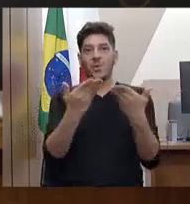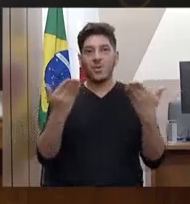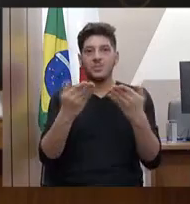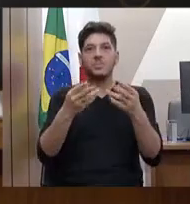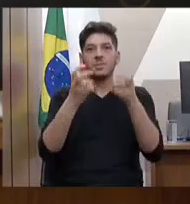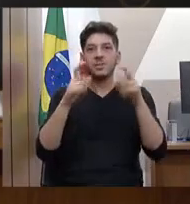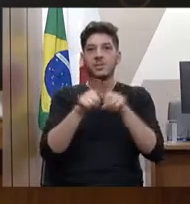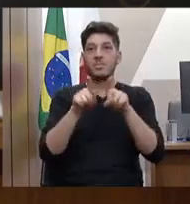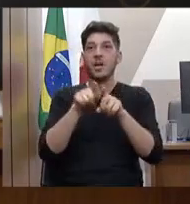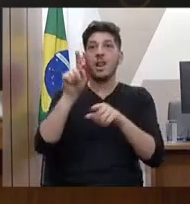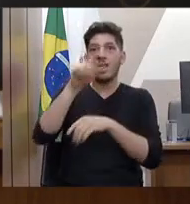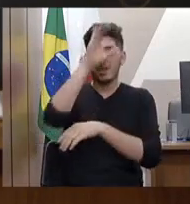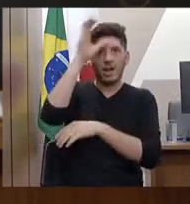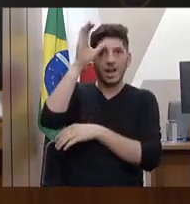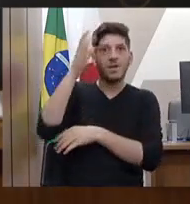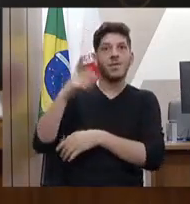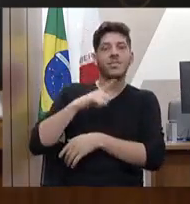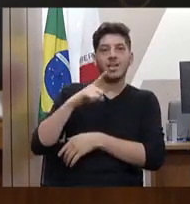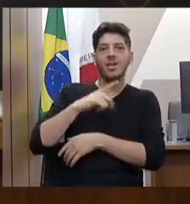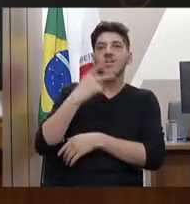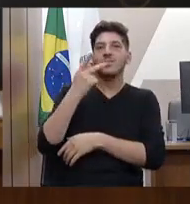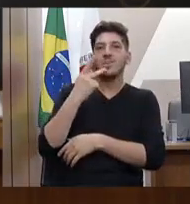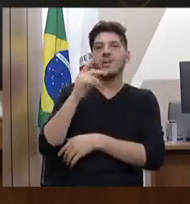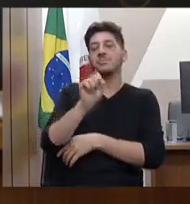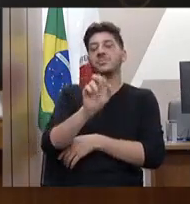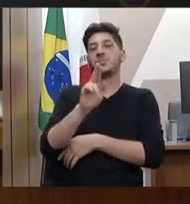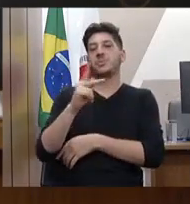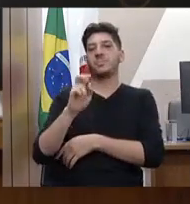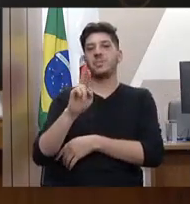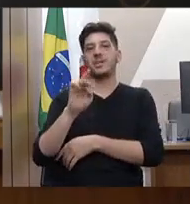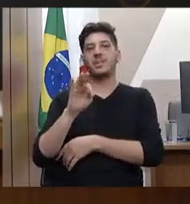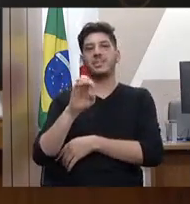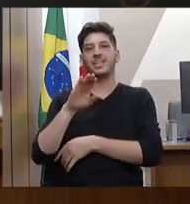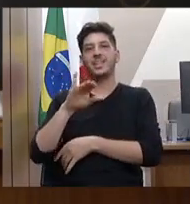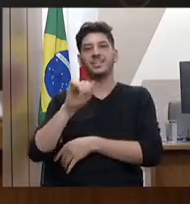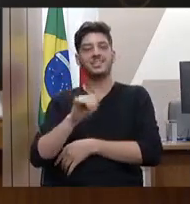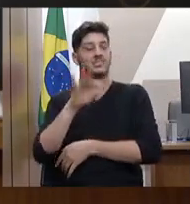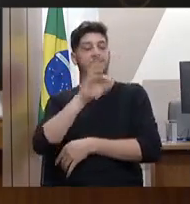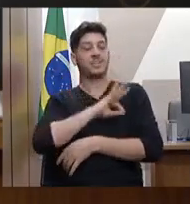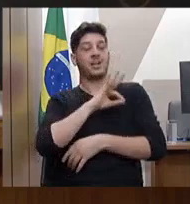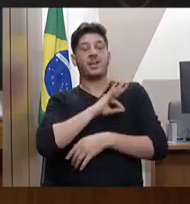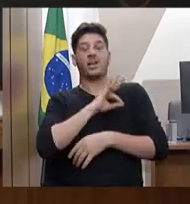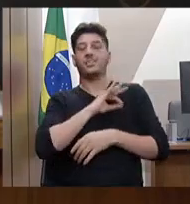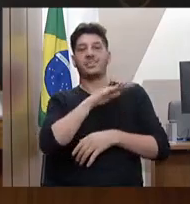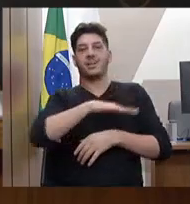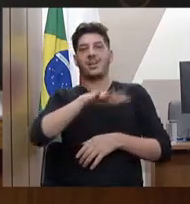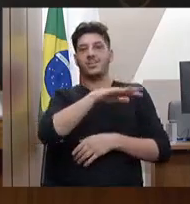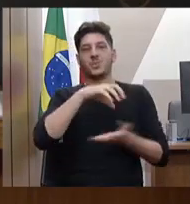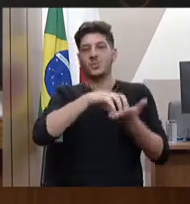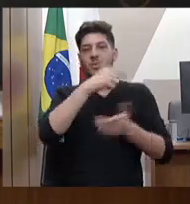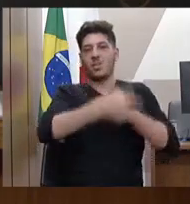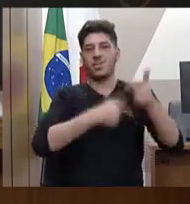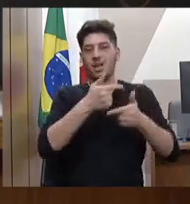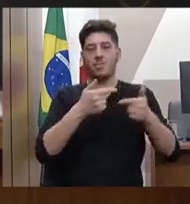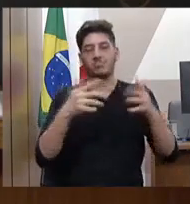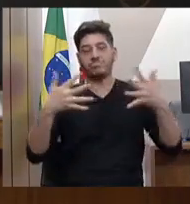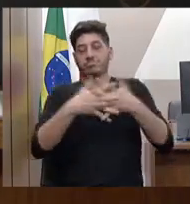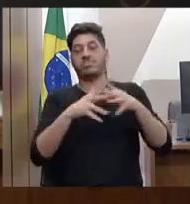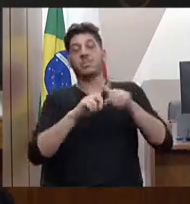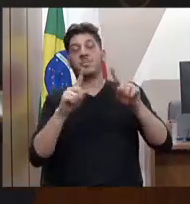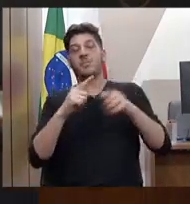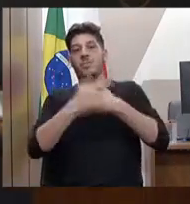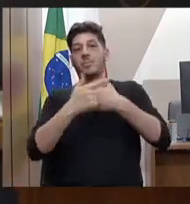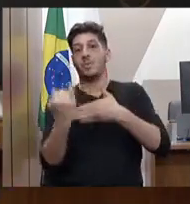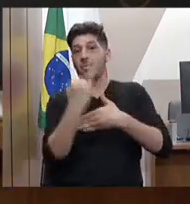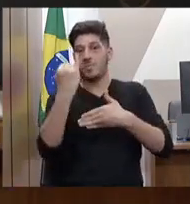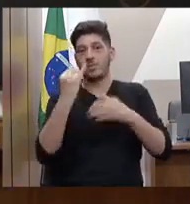eu ainda tenho visto de chamar superintendência de Delegacia Regional do Trabalho mas o papel é o mesmo a importância não perde